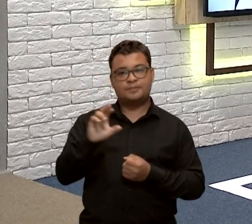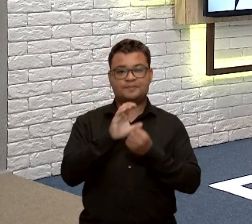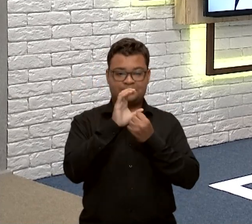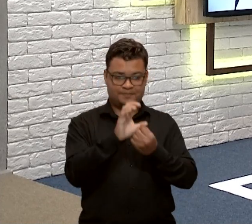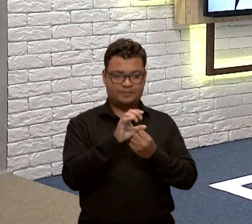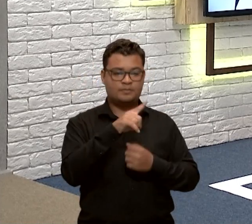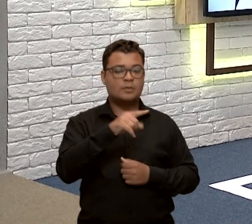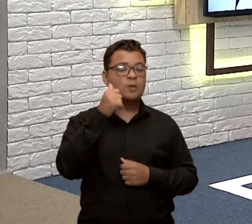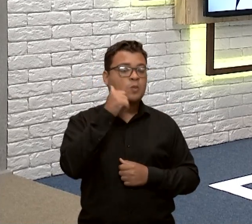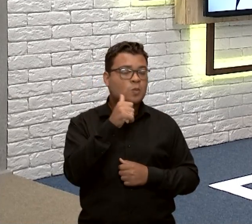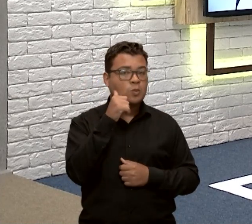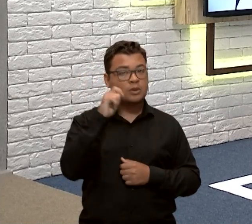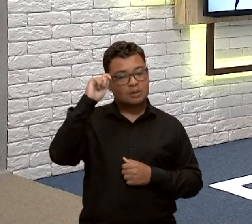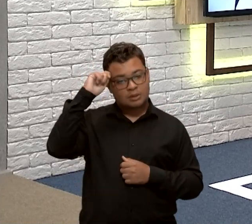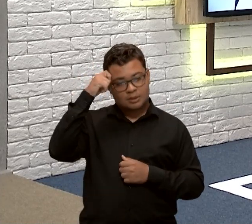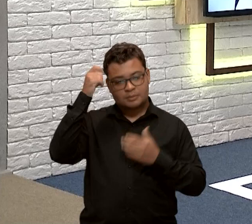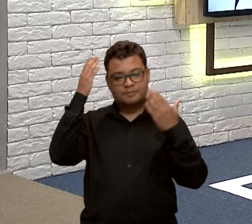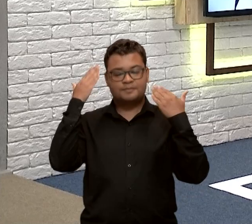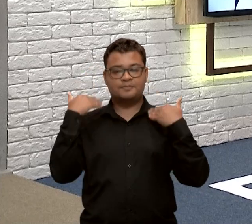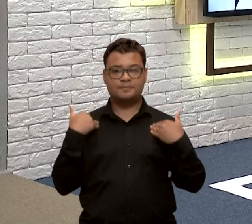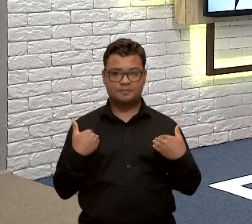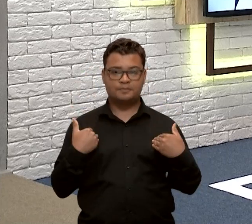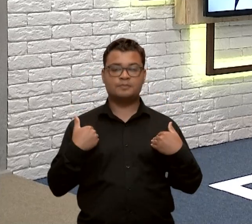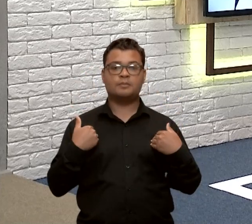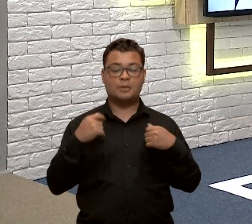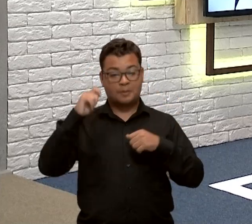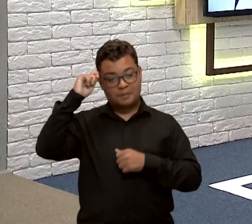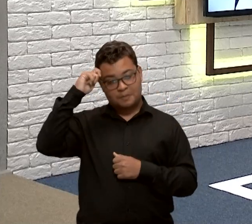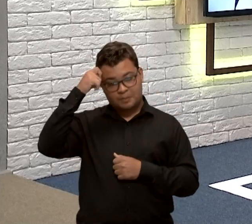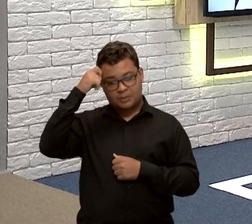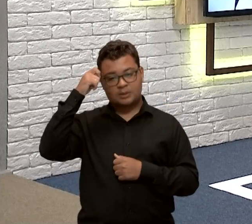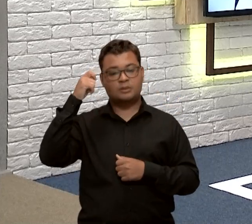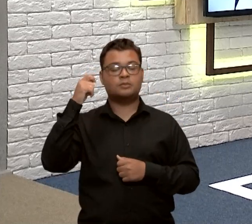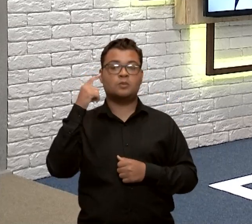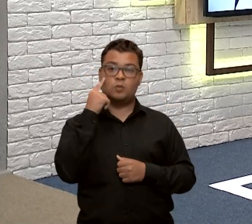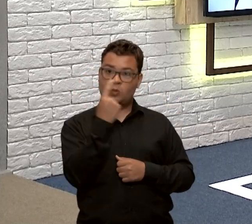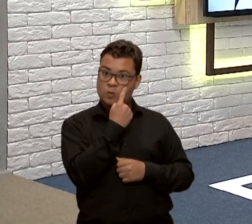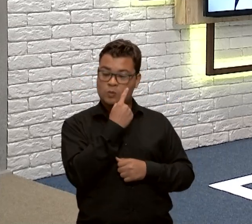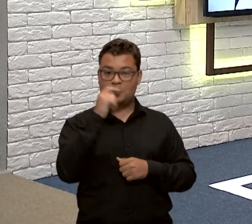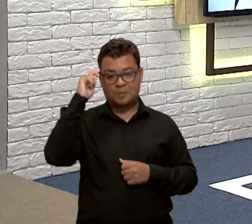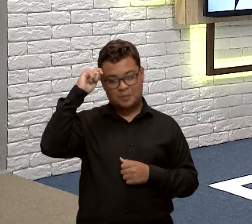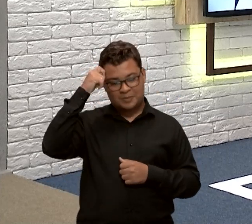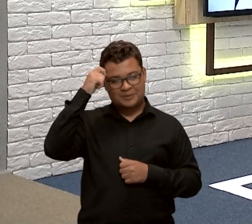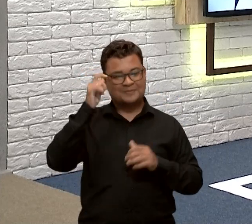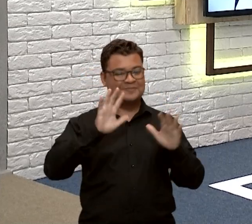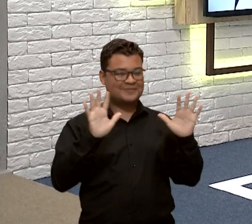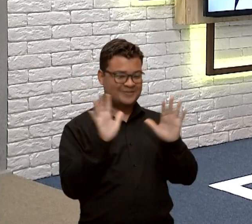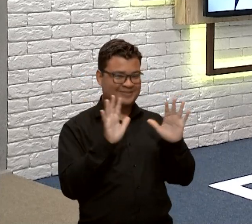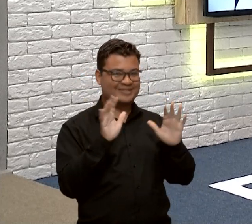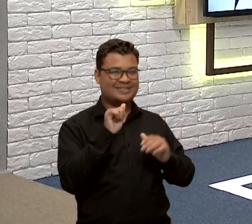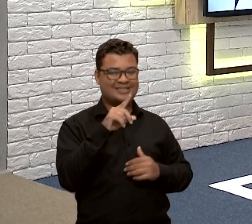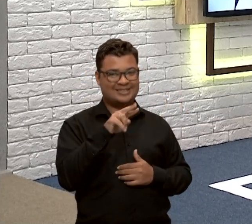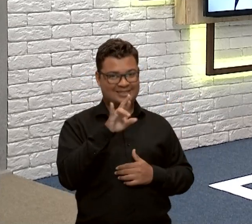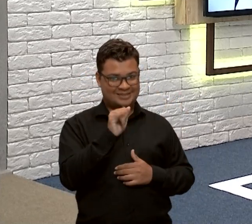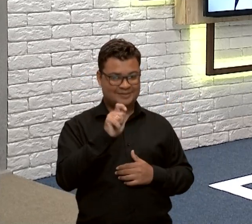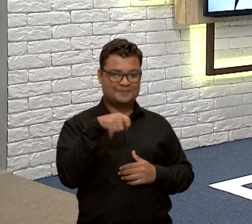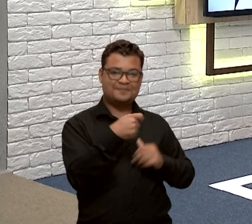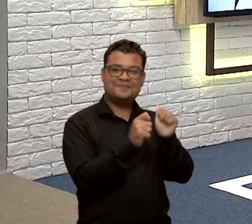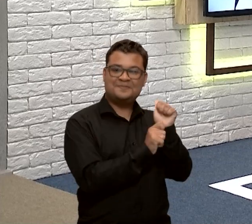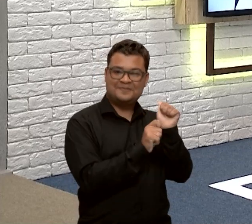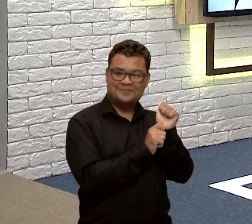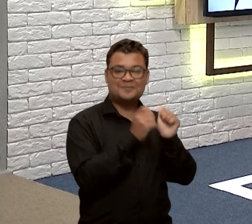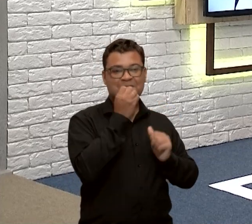mulher negra, com cabelos pretos e lisos abaixo dos ombros e olhos pretos. Olá, Andréia, muito obrigada pela sua presença, é um prazer recebê-la